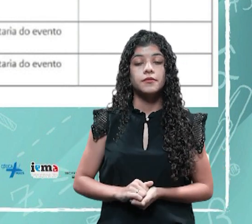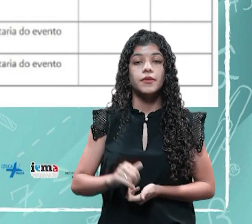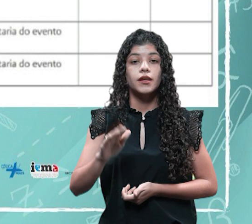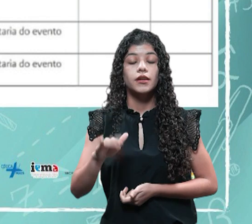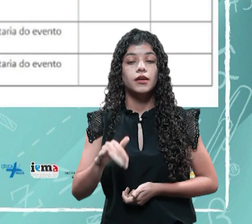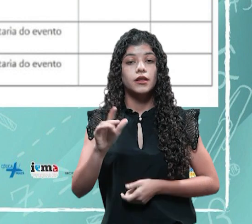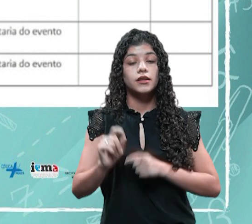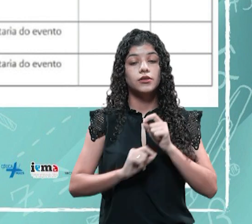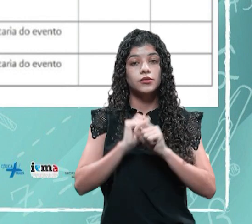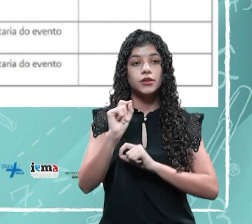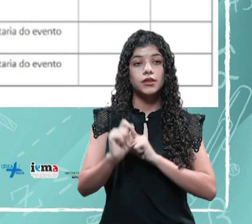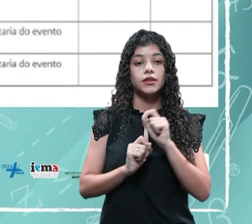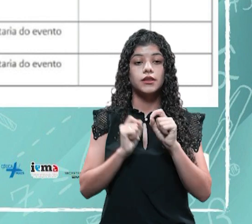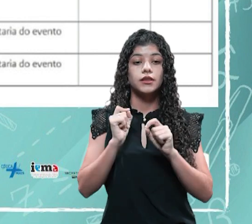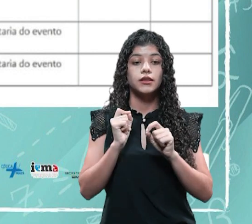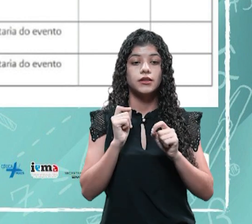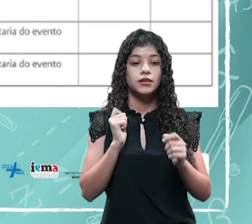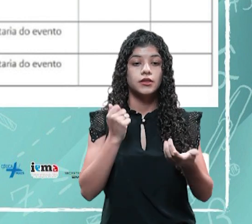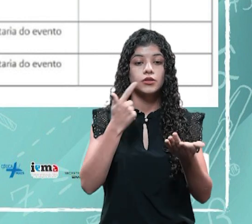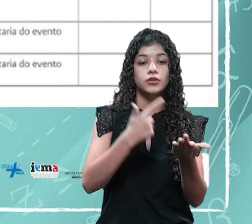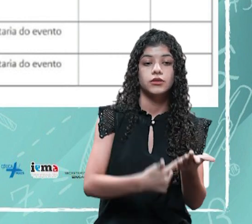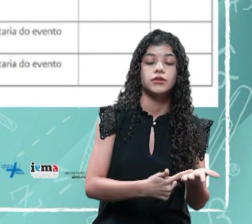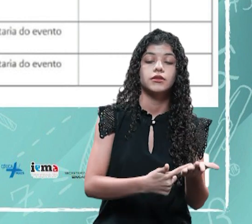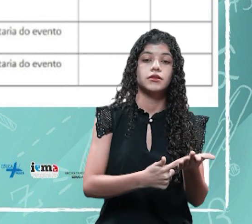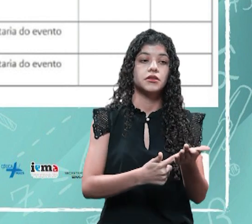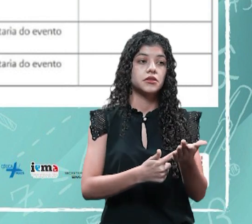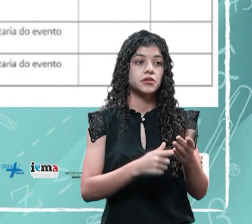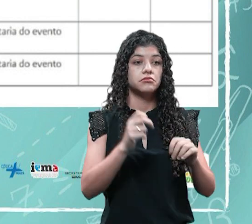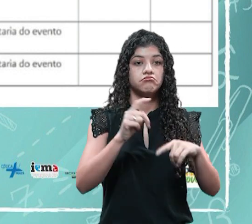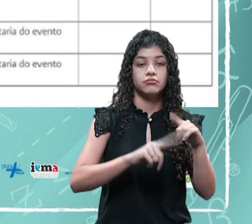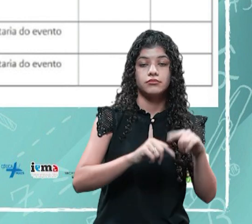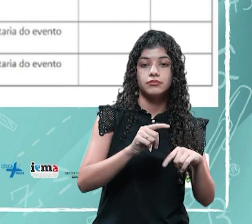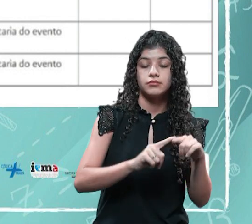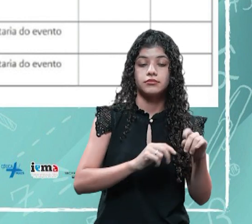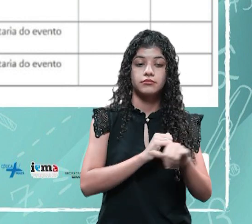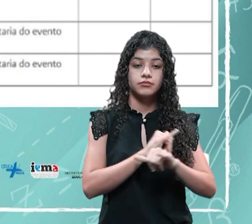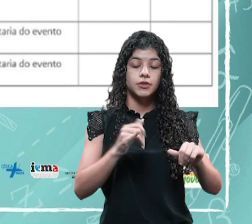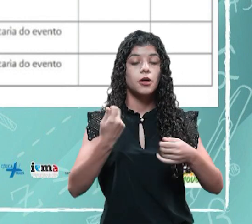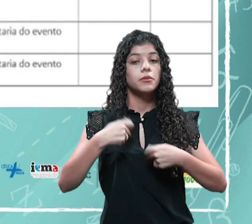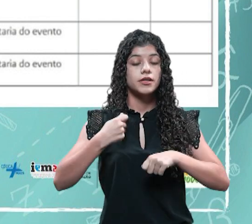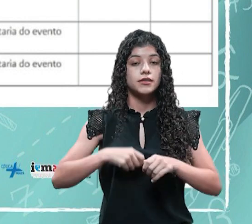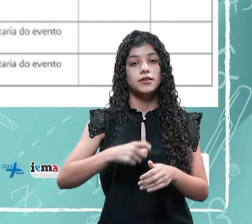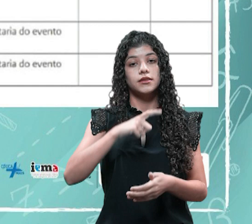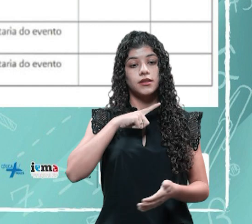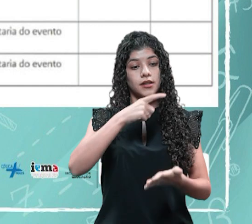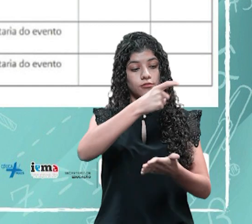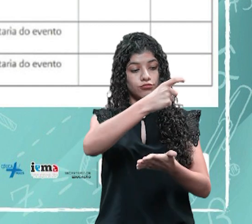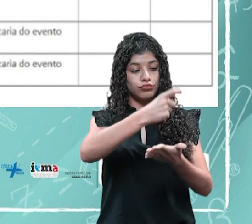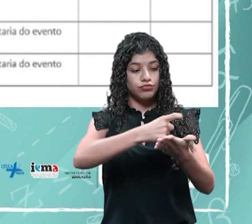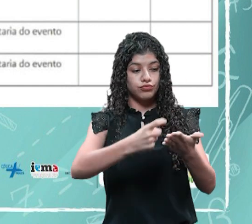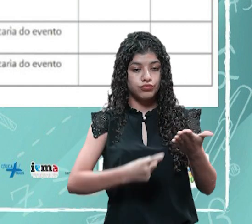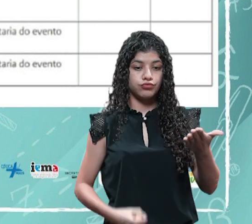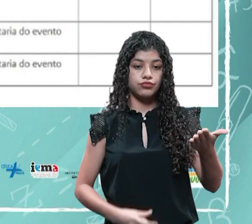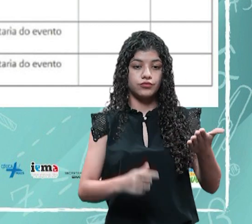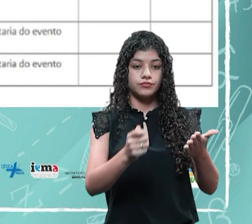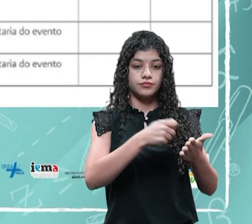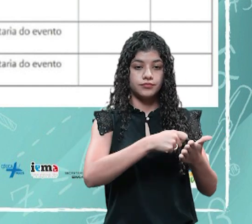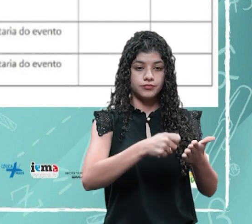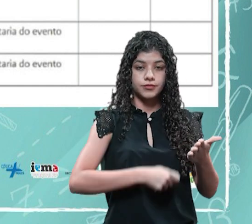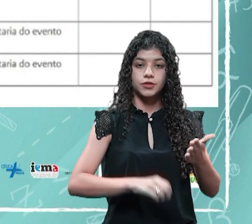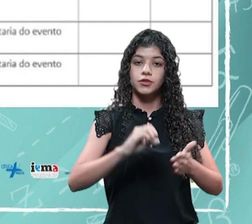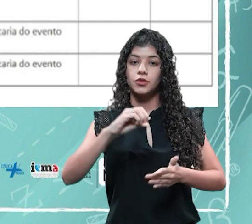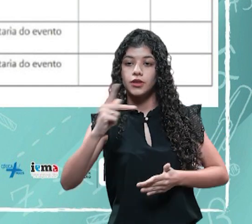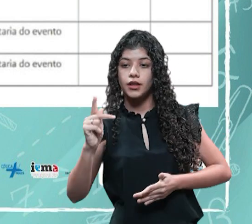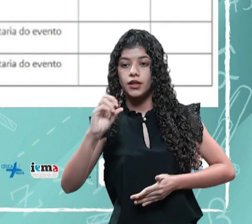Quem vai, enfim, contratar a gráfica. Então, tudo isso tem que ter um checklist para fazer só ok,